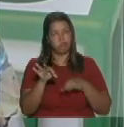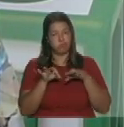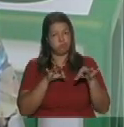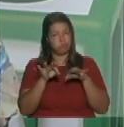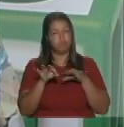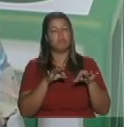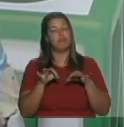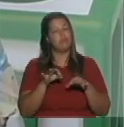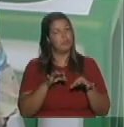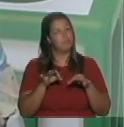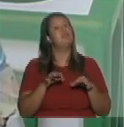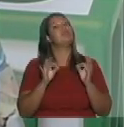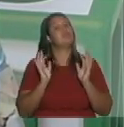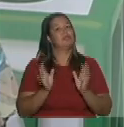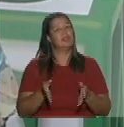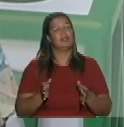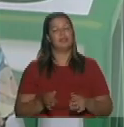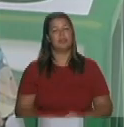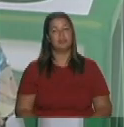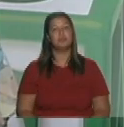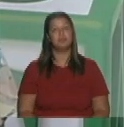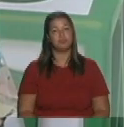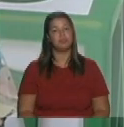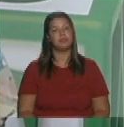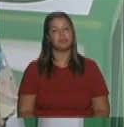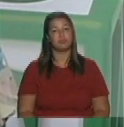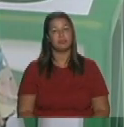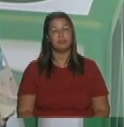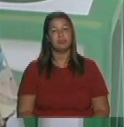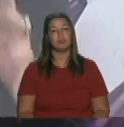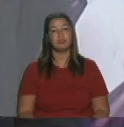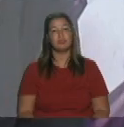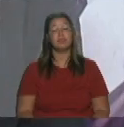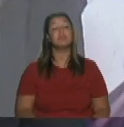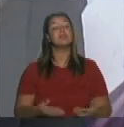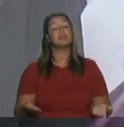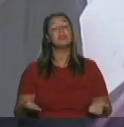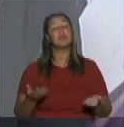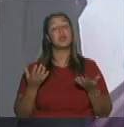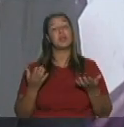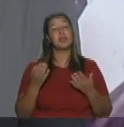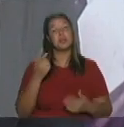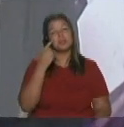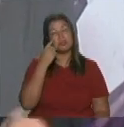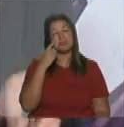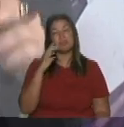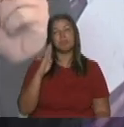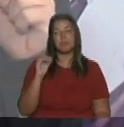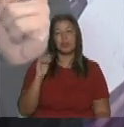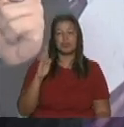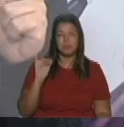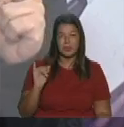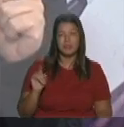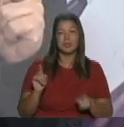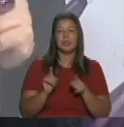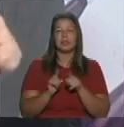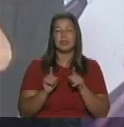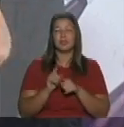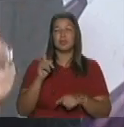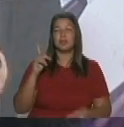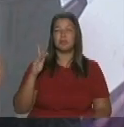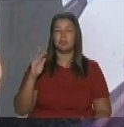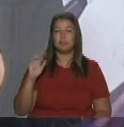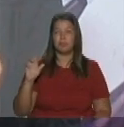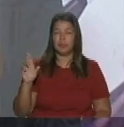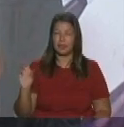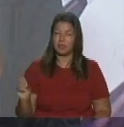é perversamente planejado. E eu queria ouvir da Babi também, Leandro Pedro